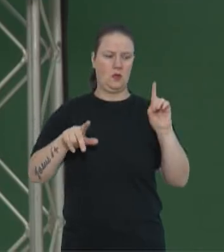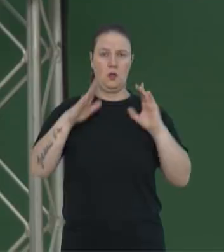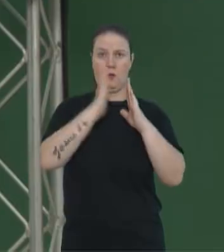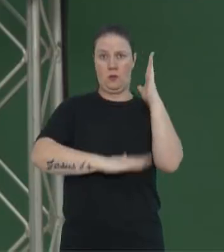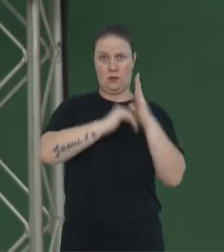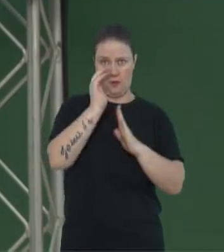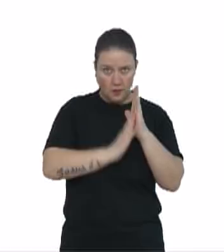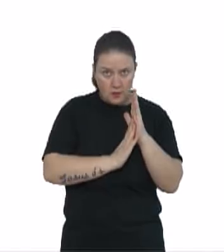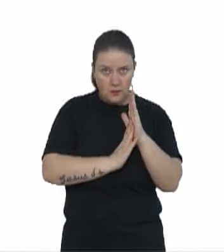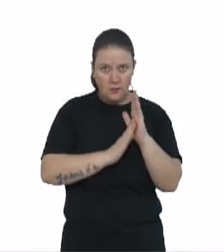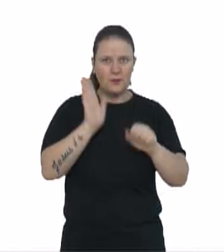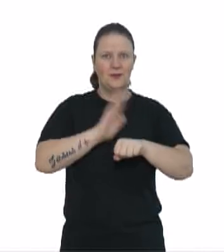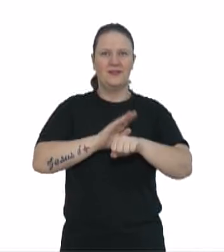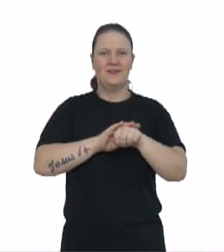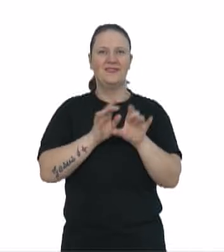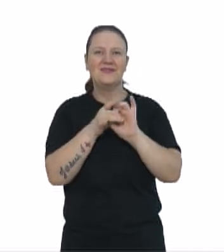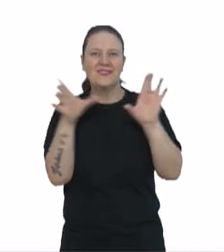vocês responderem.